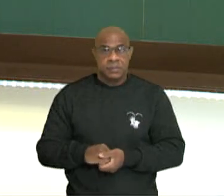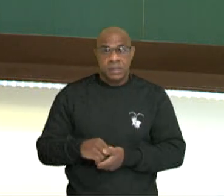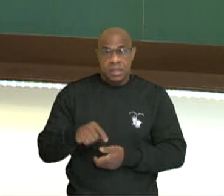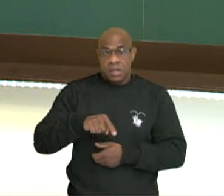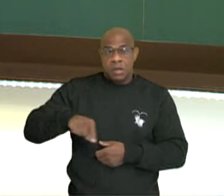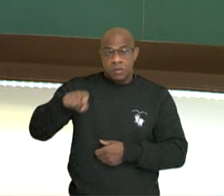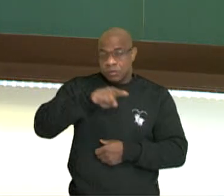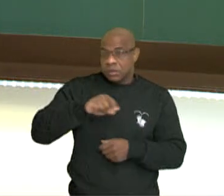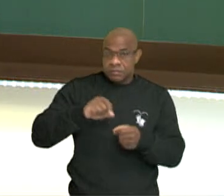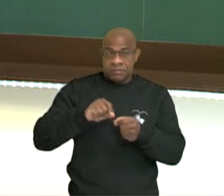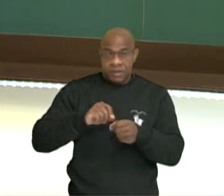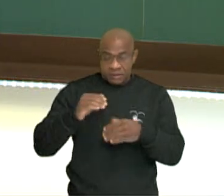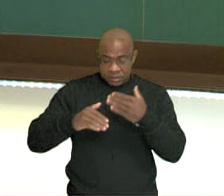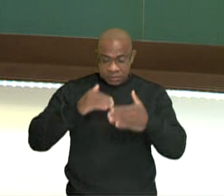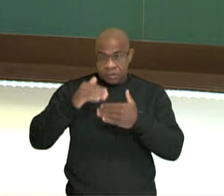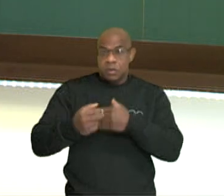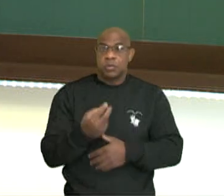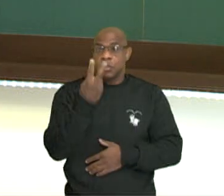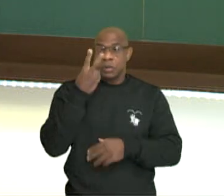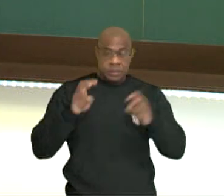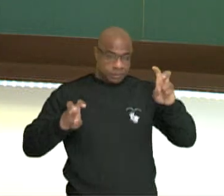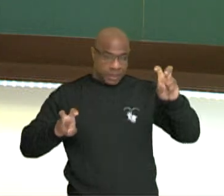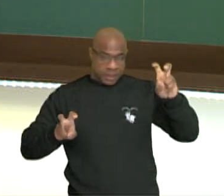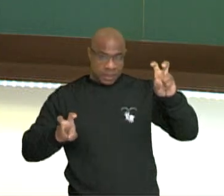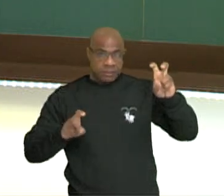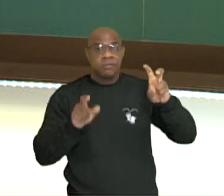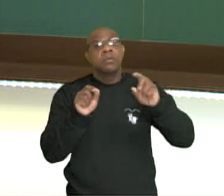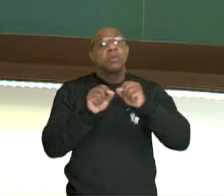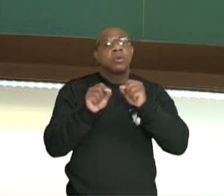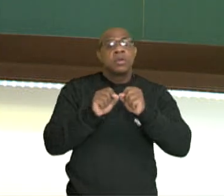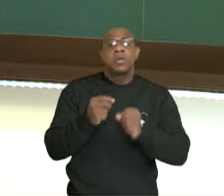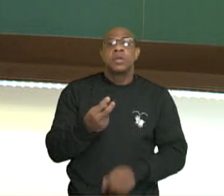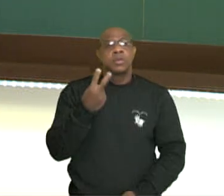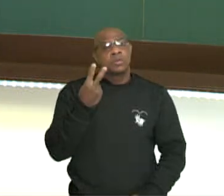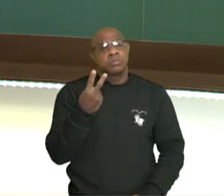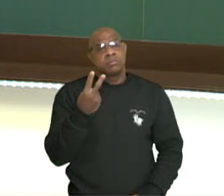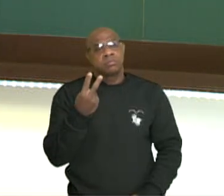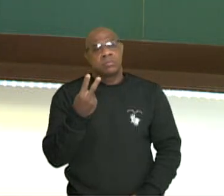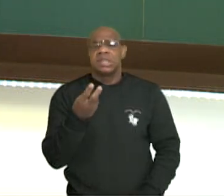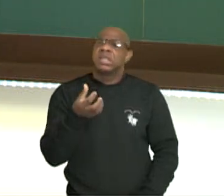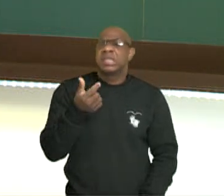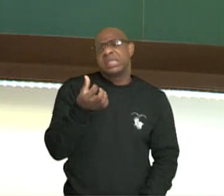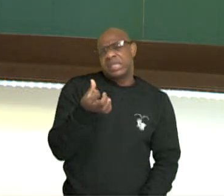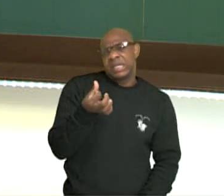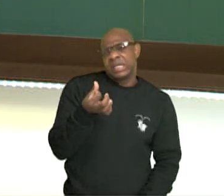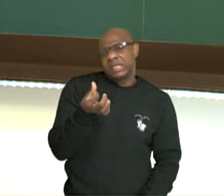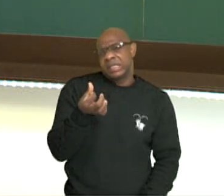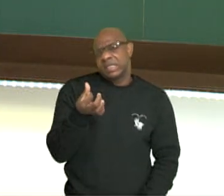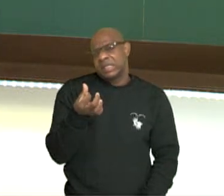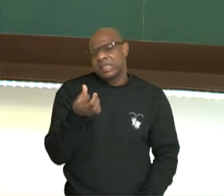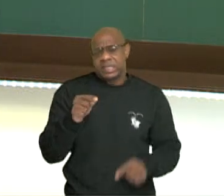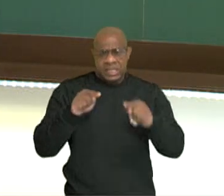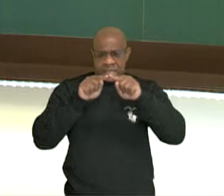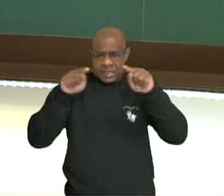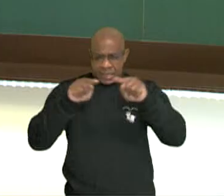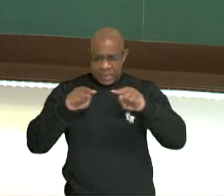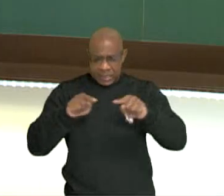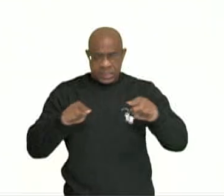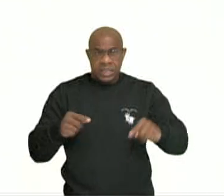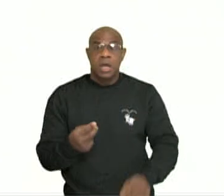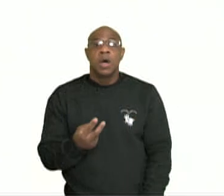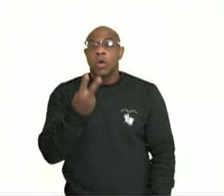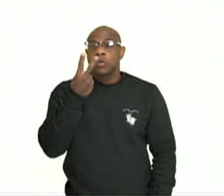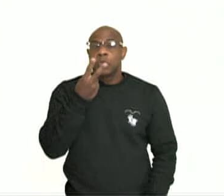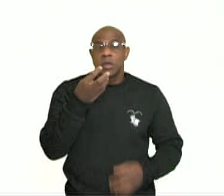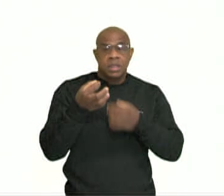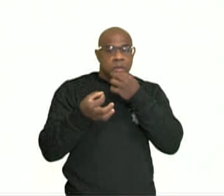que você desenvolva 2 parágrafos de quantas linhas? Mais ou menos de 6 a 10 linhas, com 2